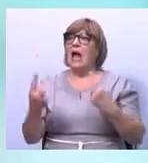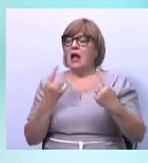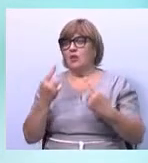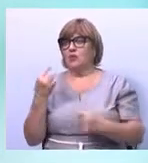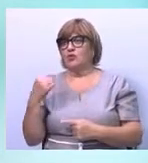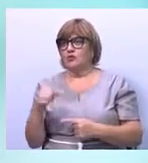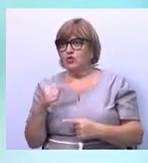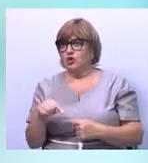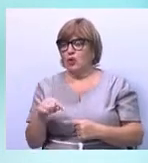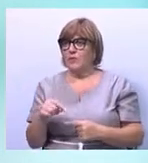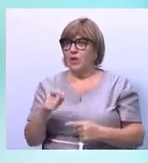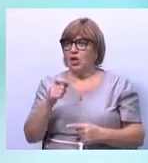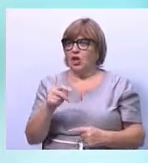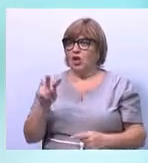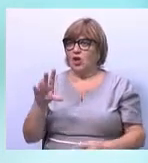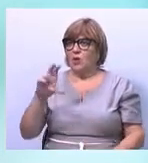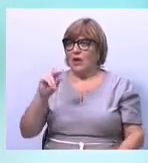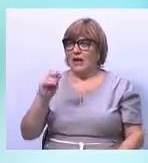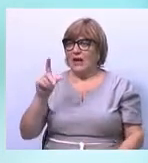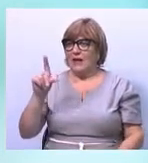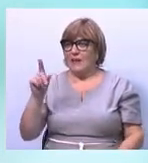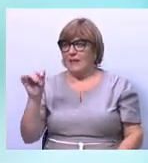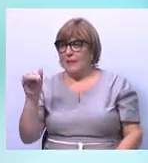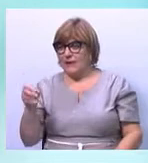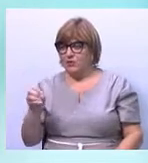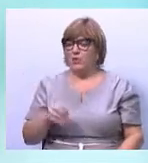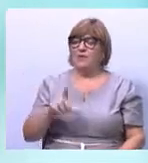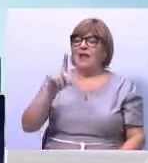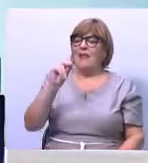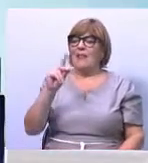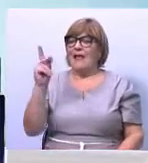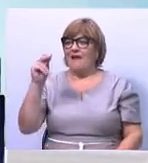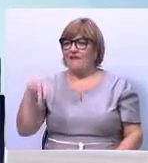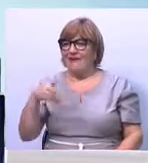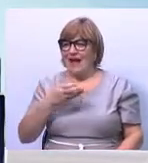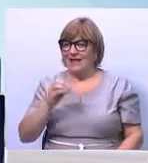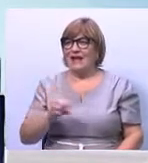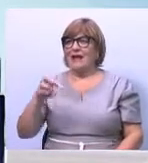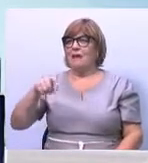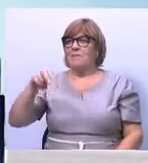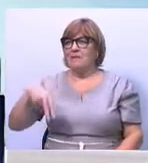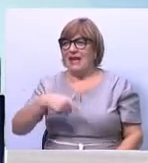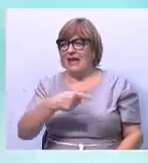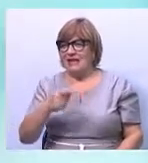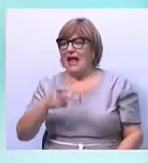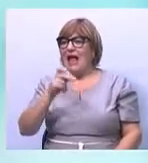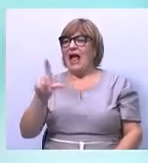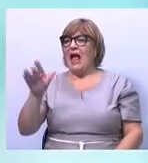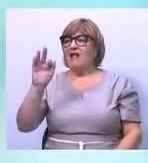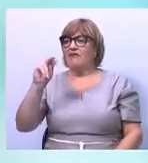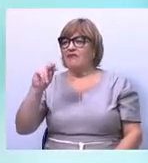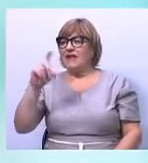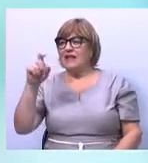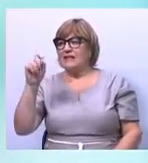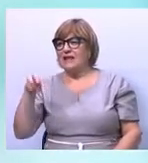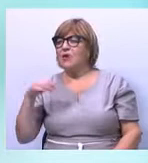são o eucalipto, a lavanda, a alfazema, a menta. Eu sei que trouxe aqui alguns desses produtos e eu gostava de falar de